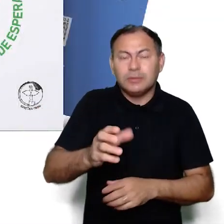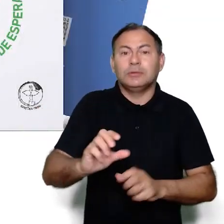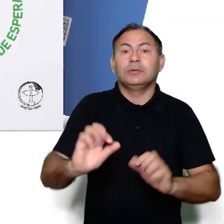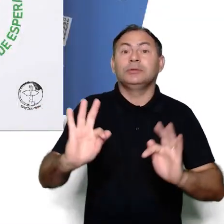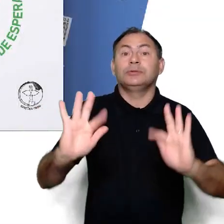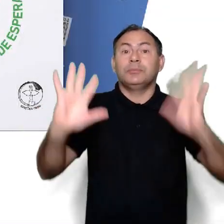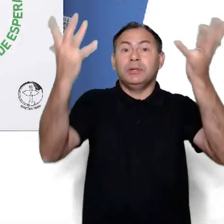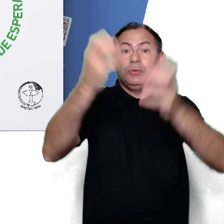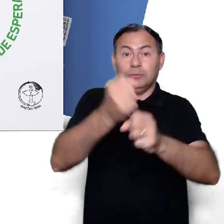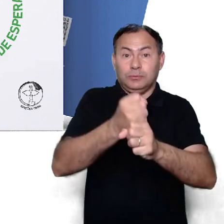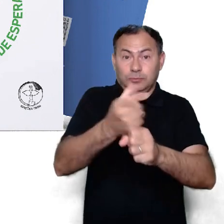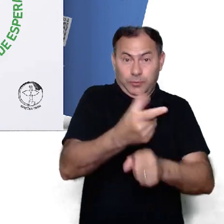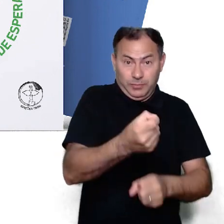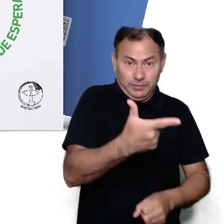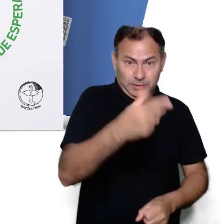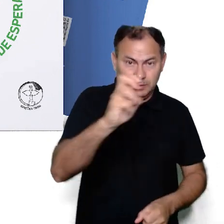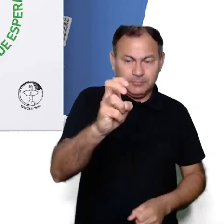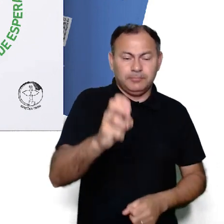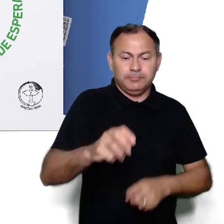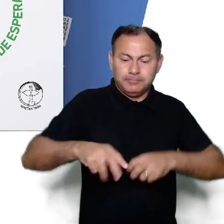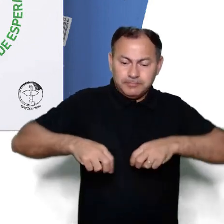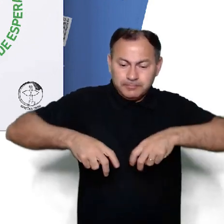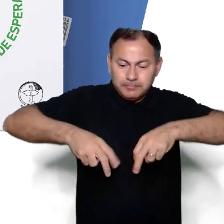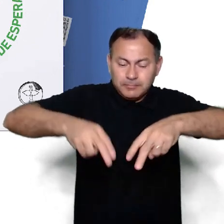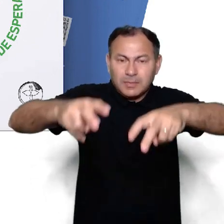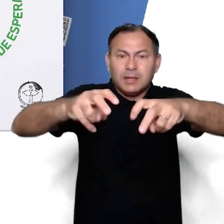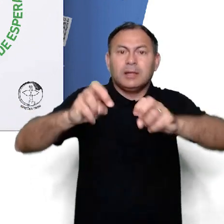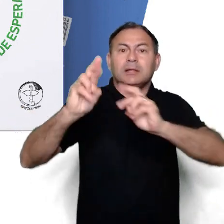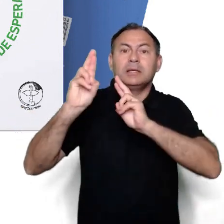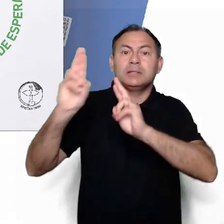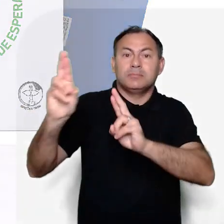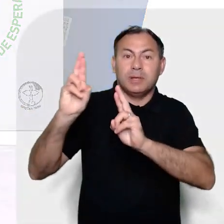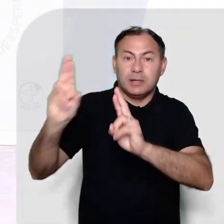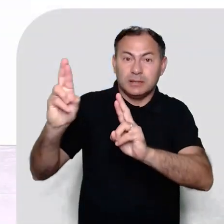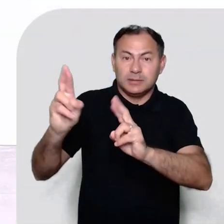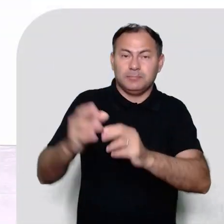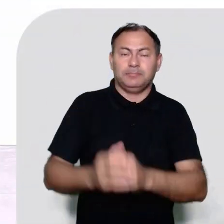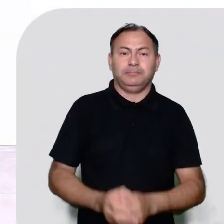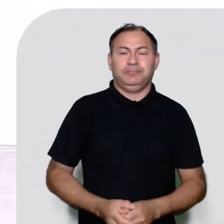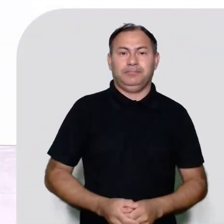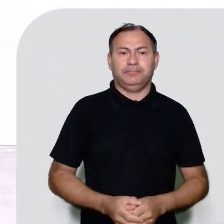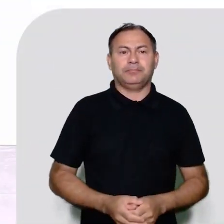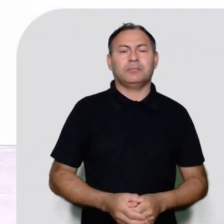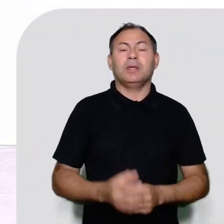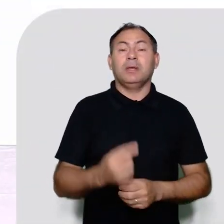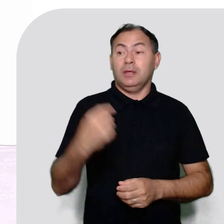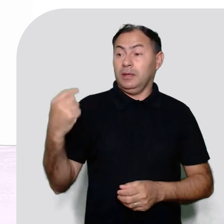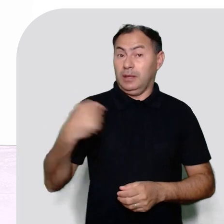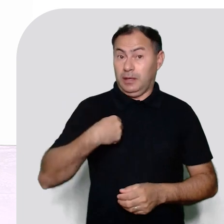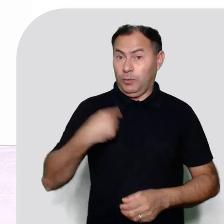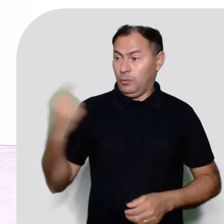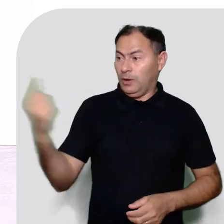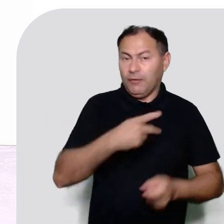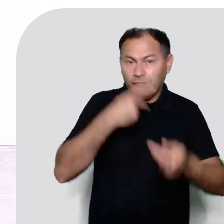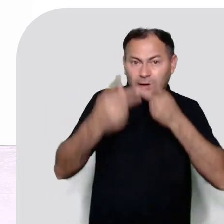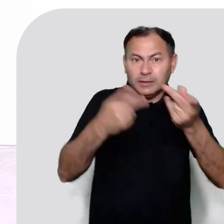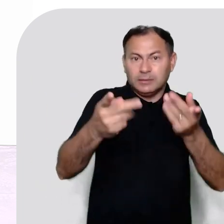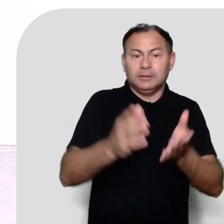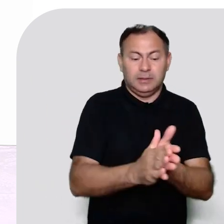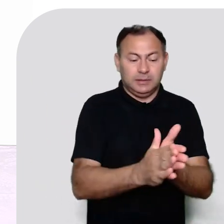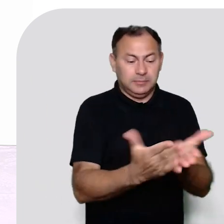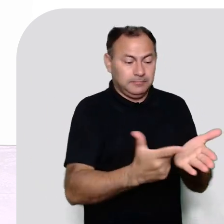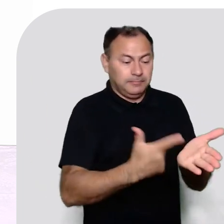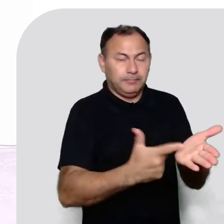de 2025, Peregrinos da Esperança. E venho falar para vocês então